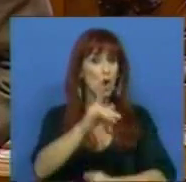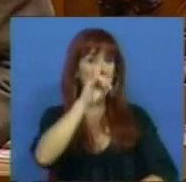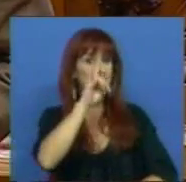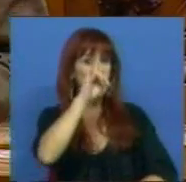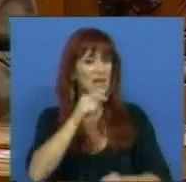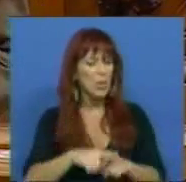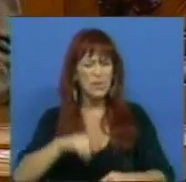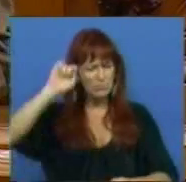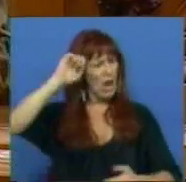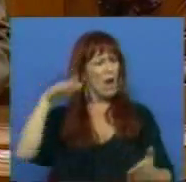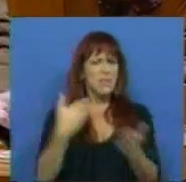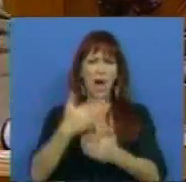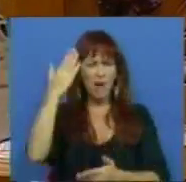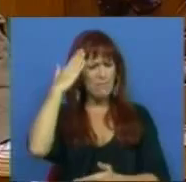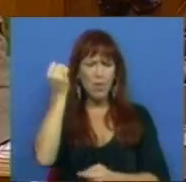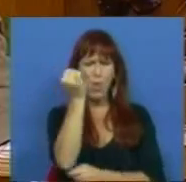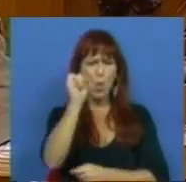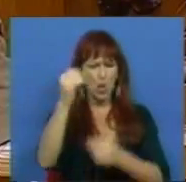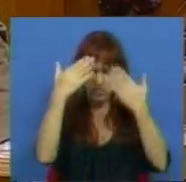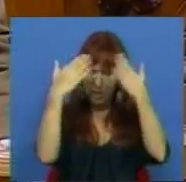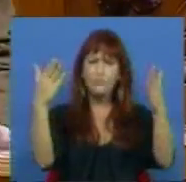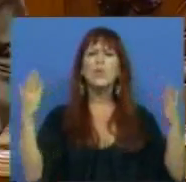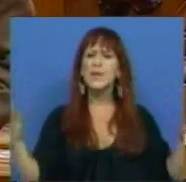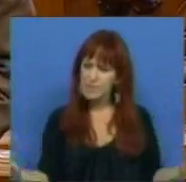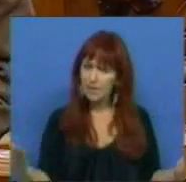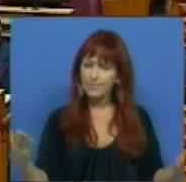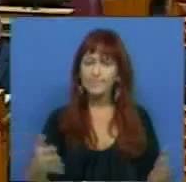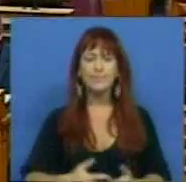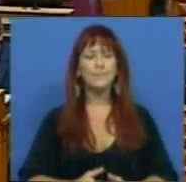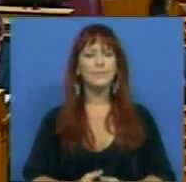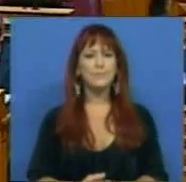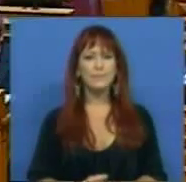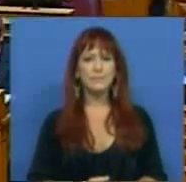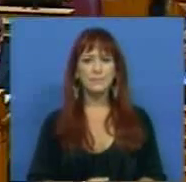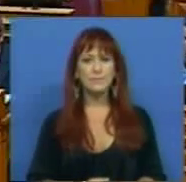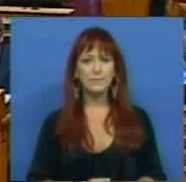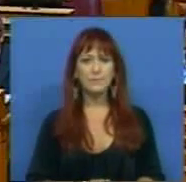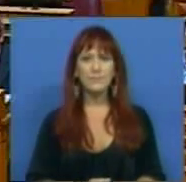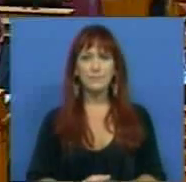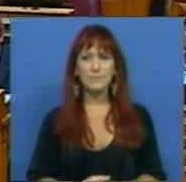mentira é um atentado moral à democracia. Ora,